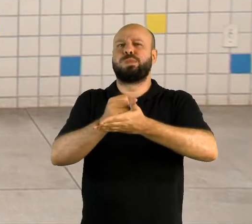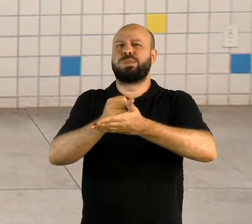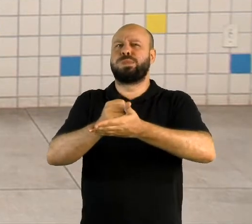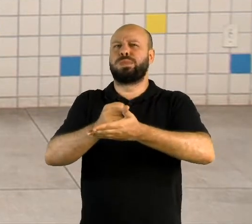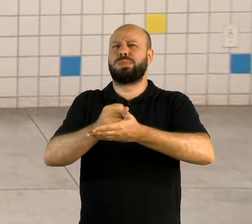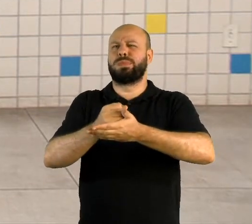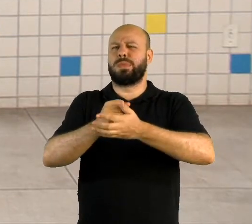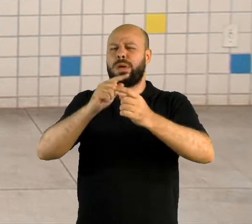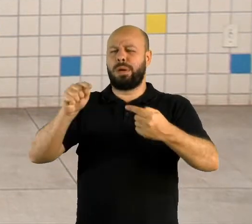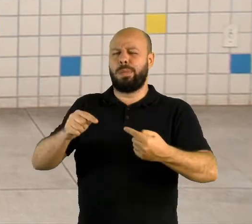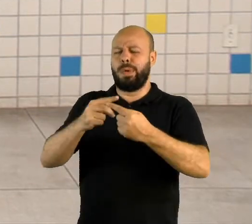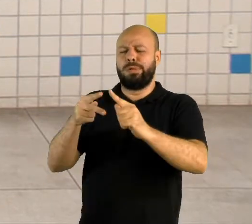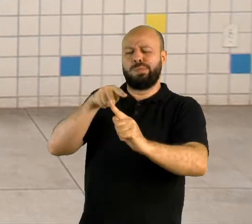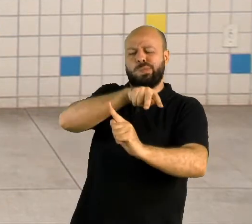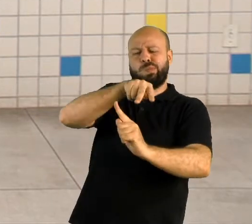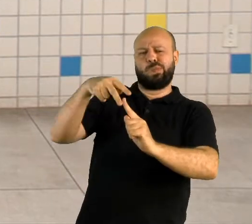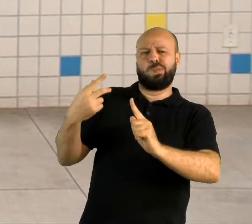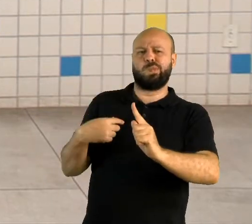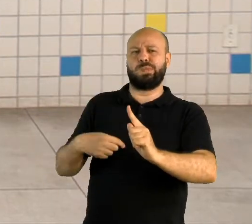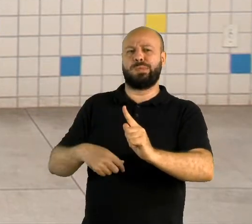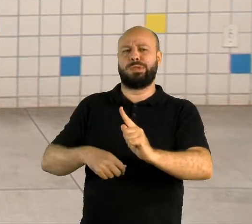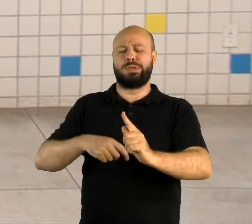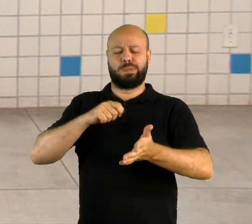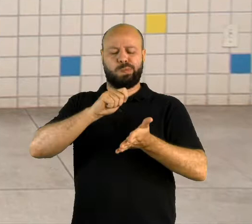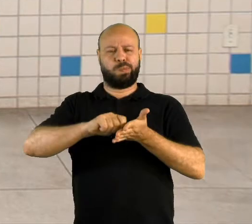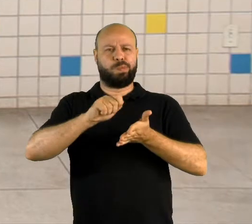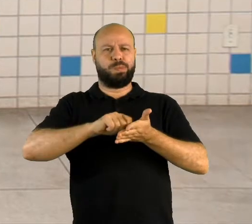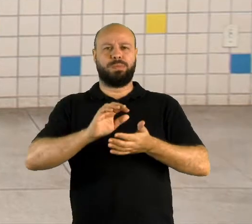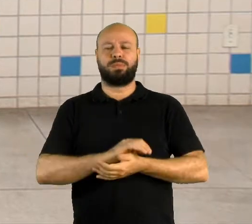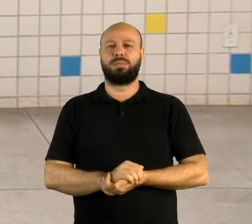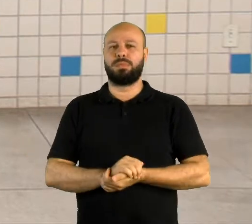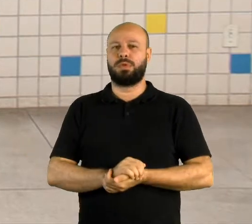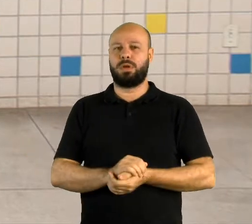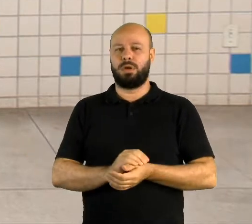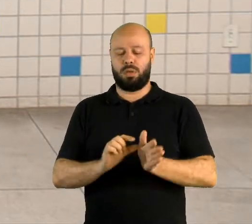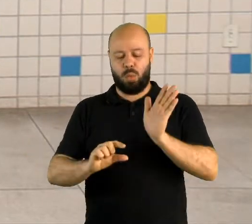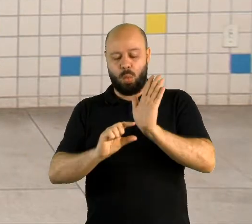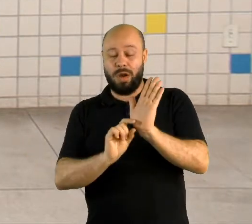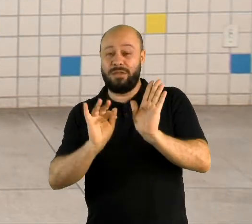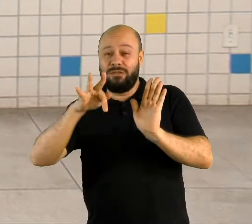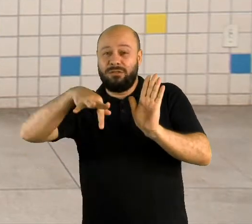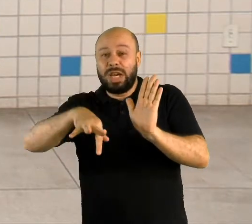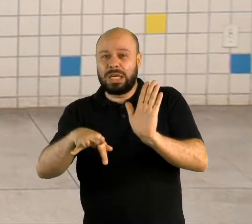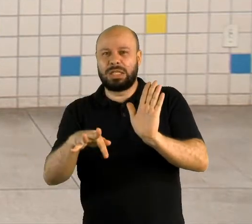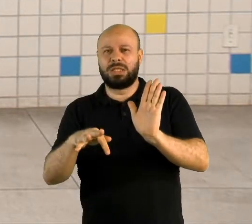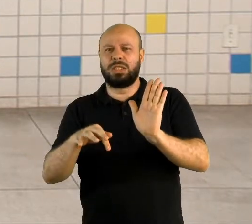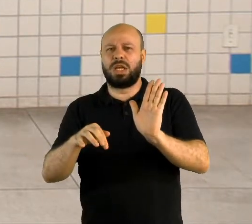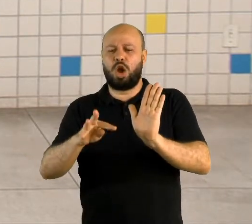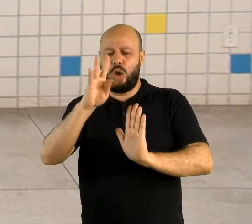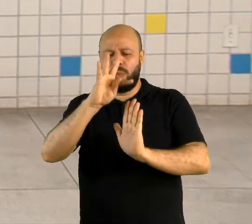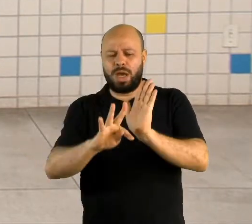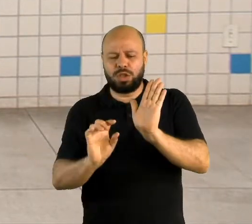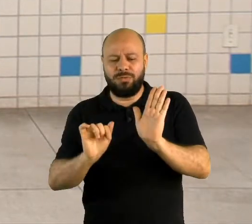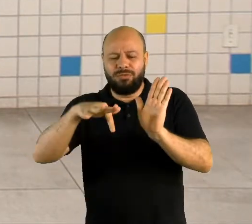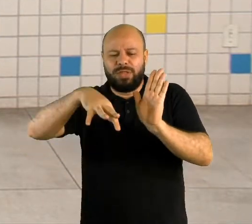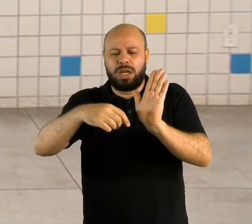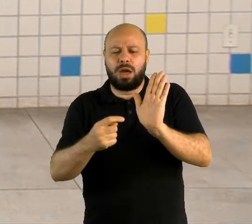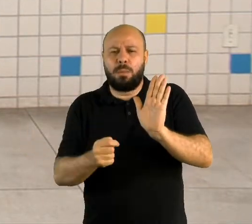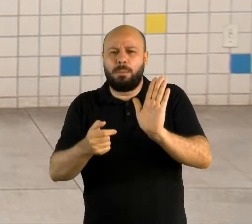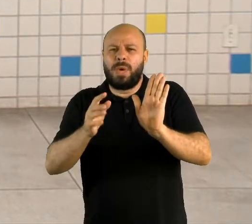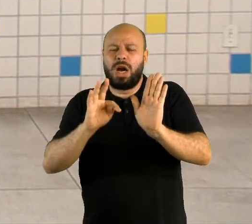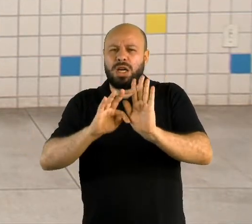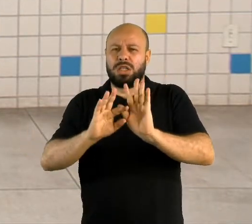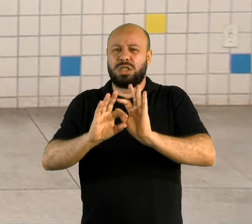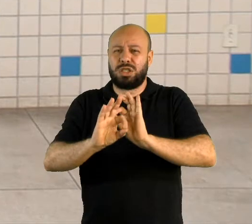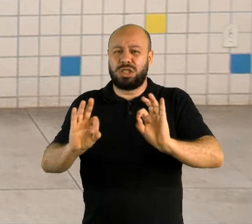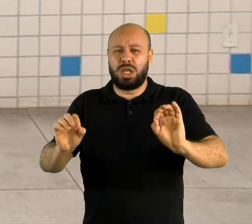defendido. E a conclusão, que é o fechamento do texto com a apresentação geral